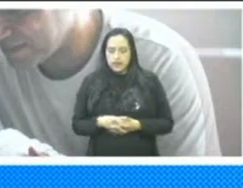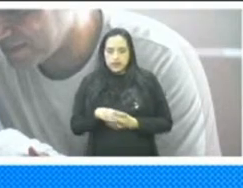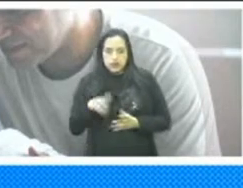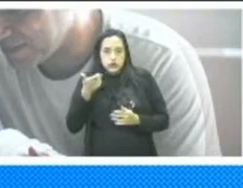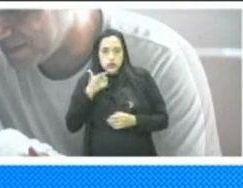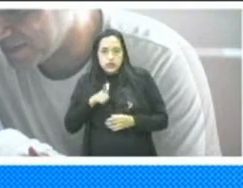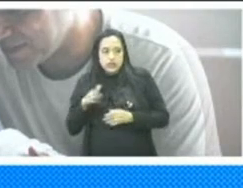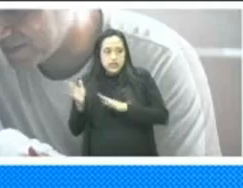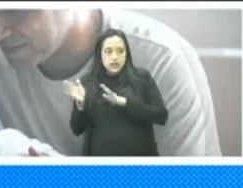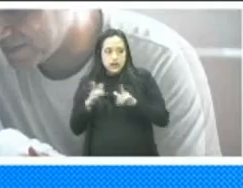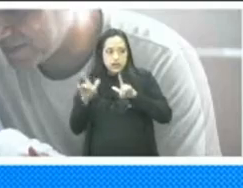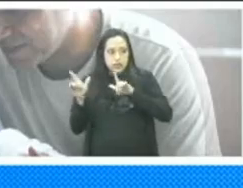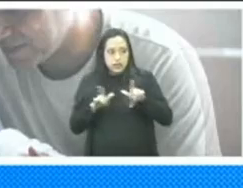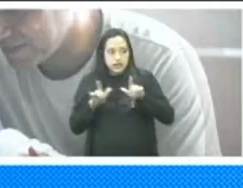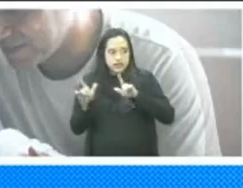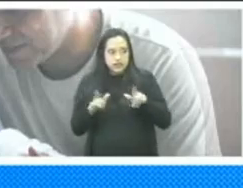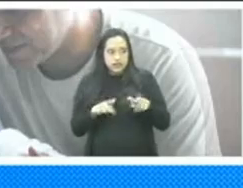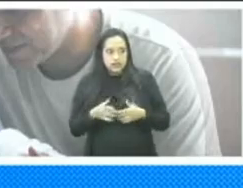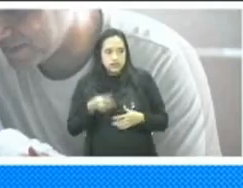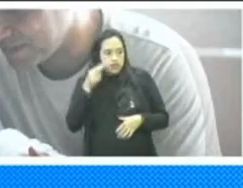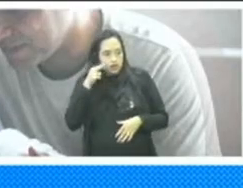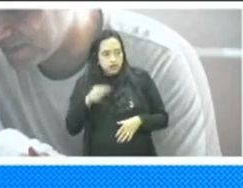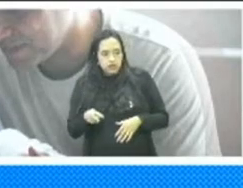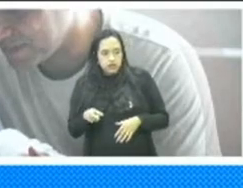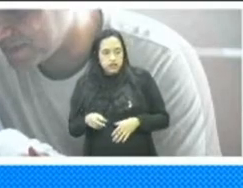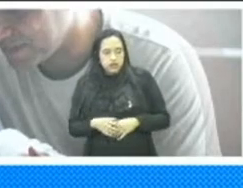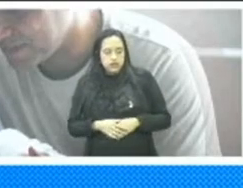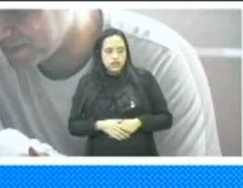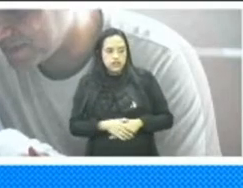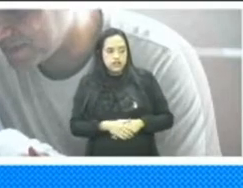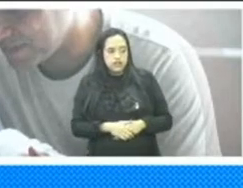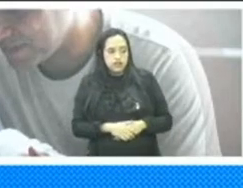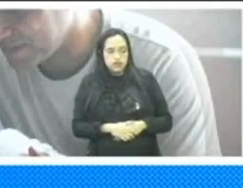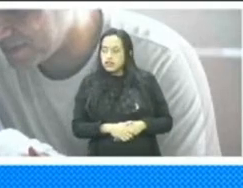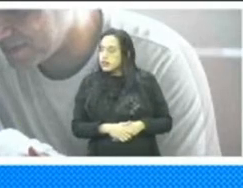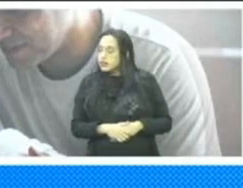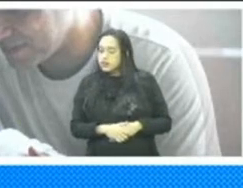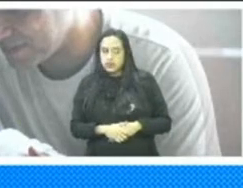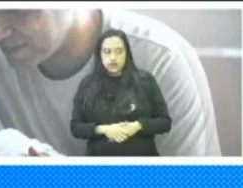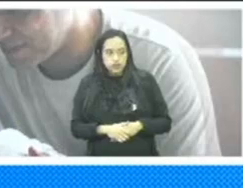está funcionando aqui o... Será que não está ligado?